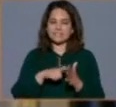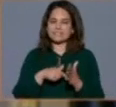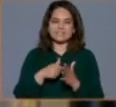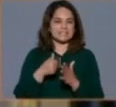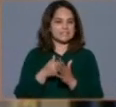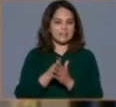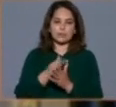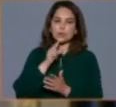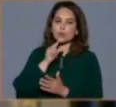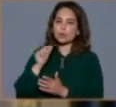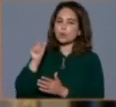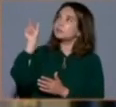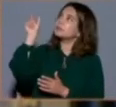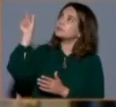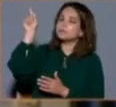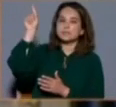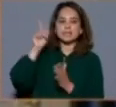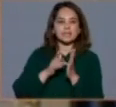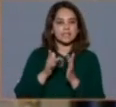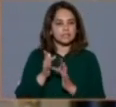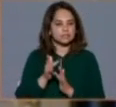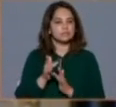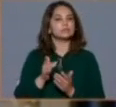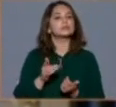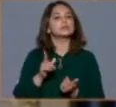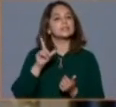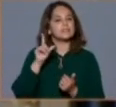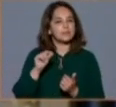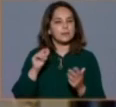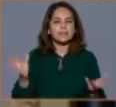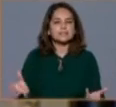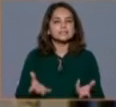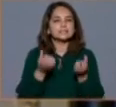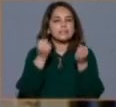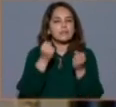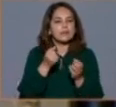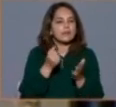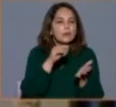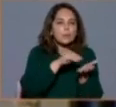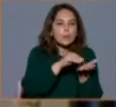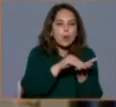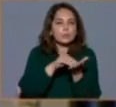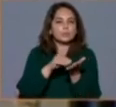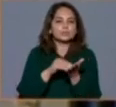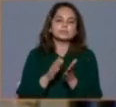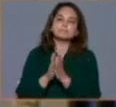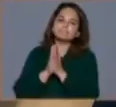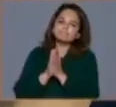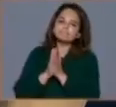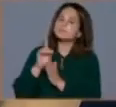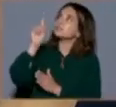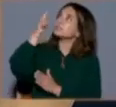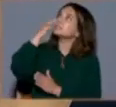seu nome de cristãos e aliviem a indigência dos mais pobres, oremos.